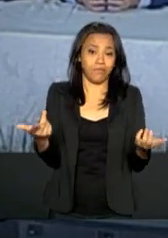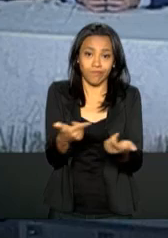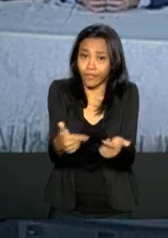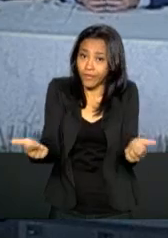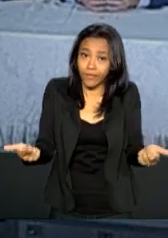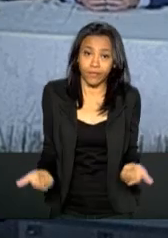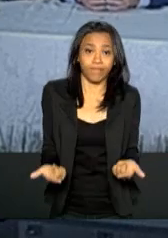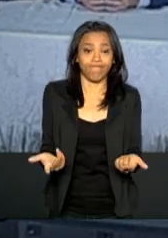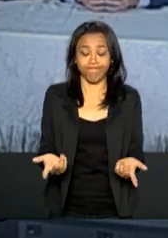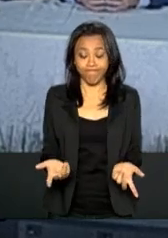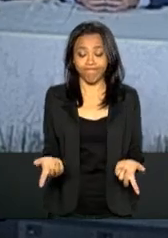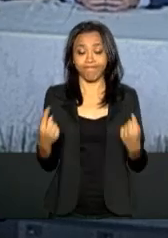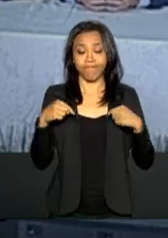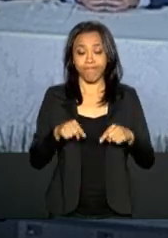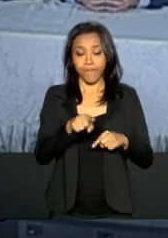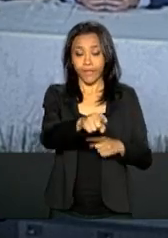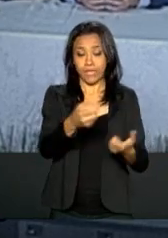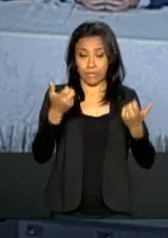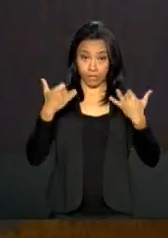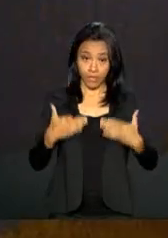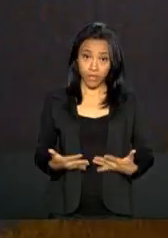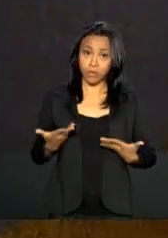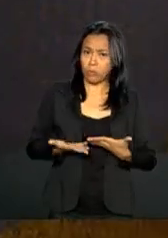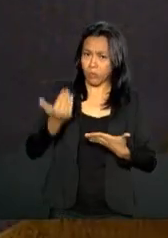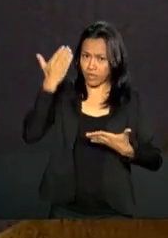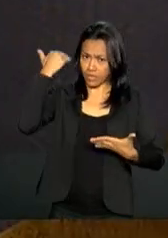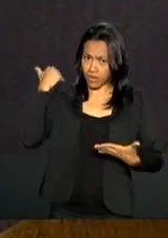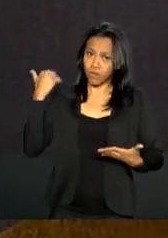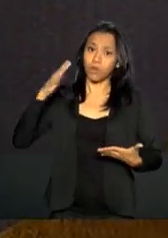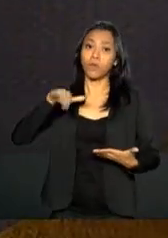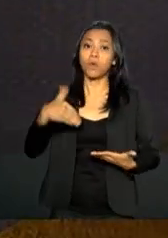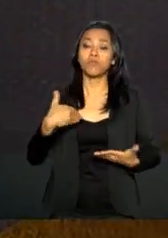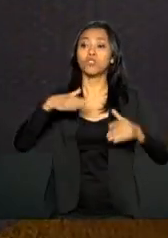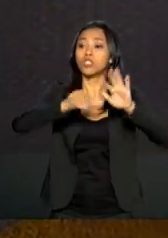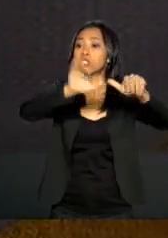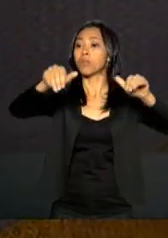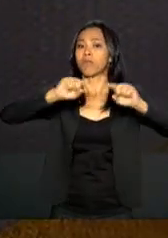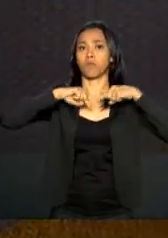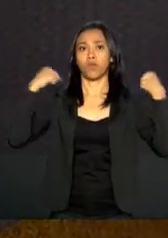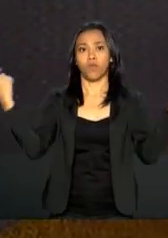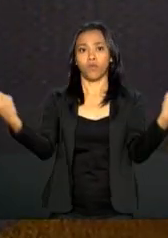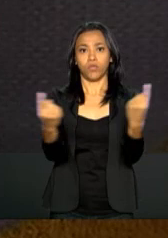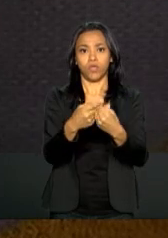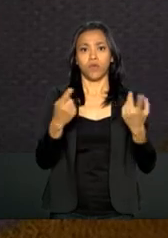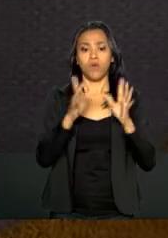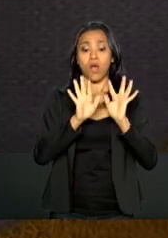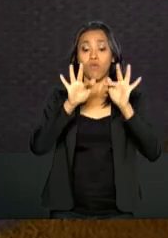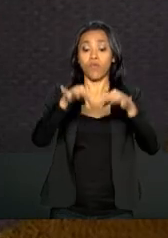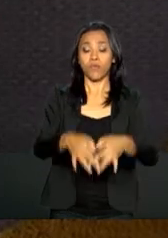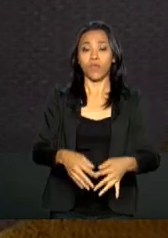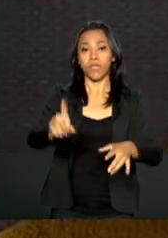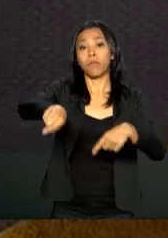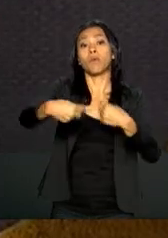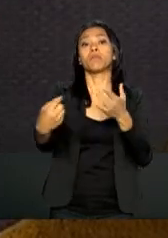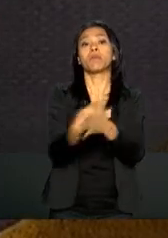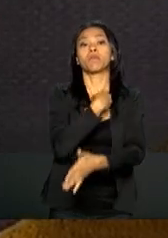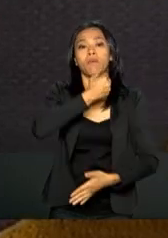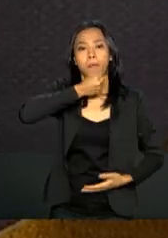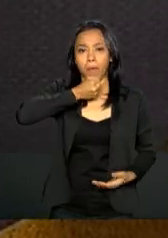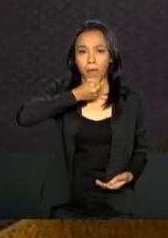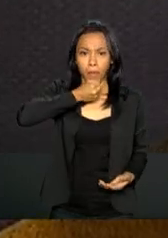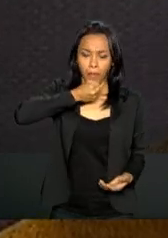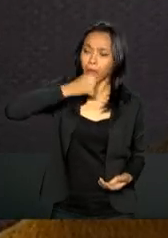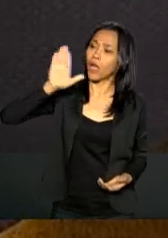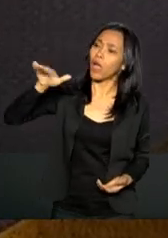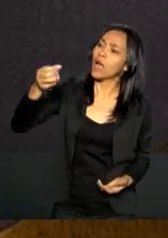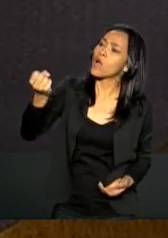acionar a aaa quando havia convocação extraordinária ao final da convocação a imprensa me perguntava quantos